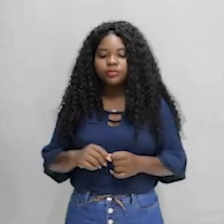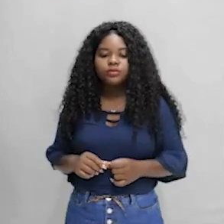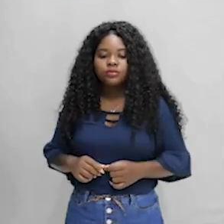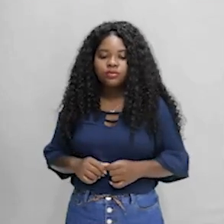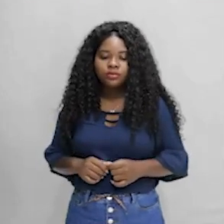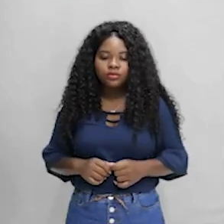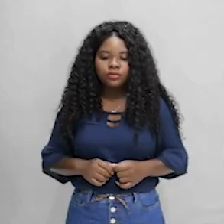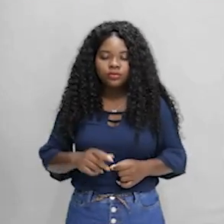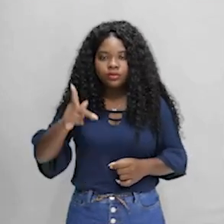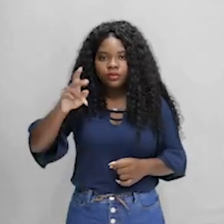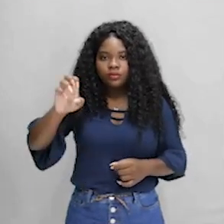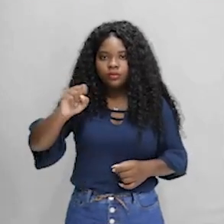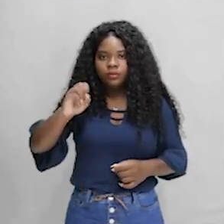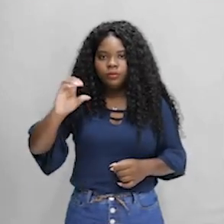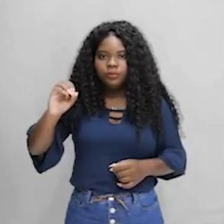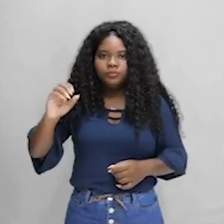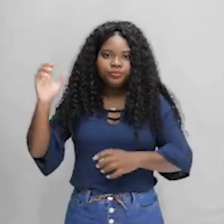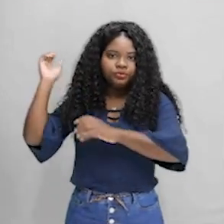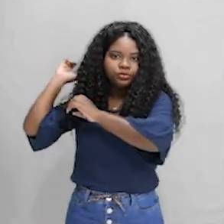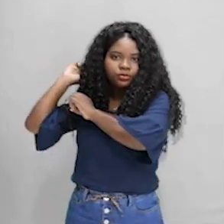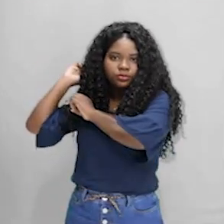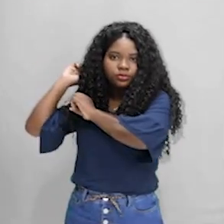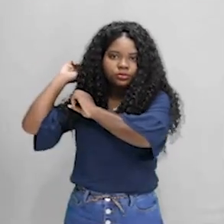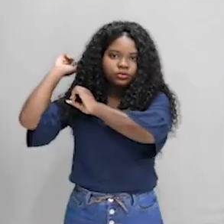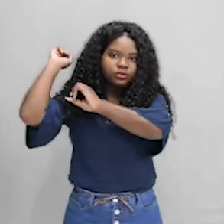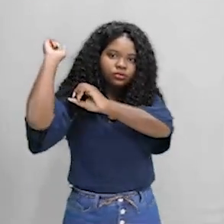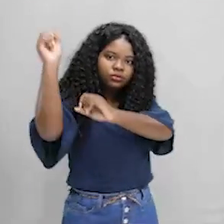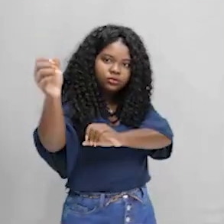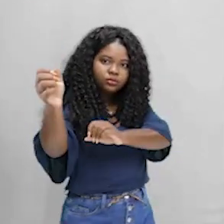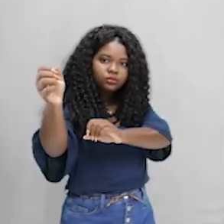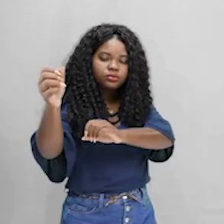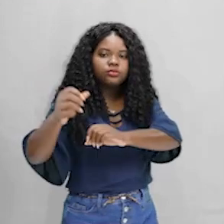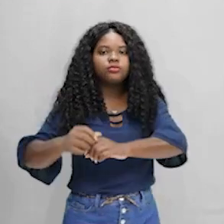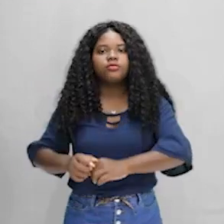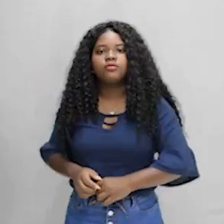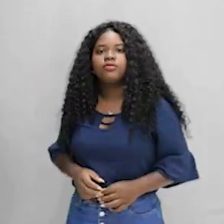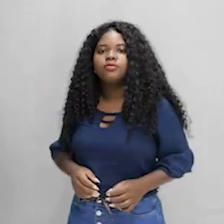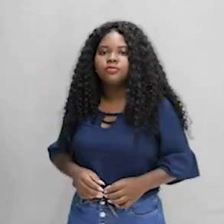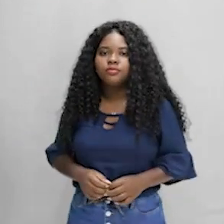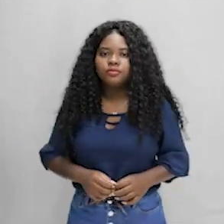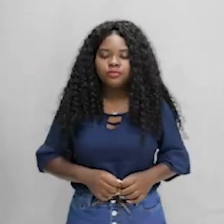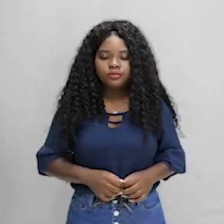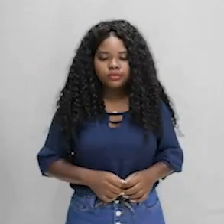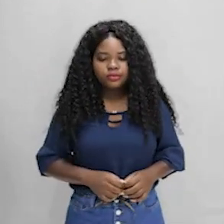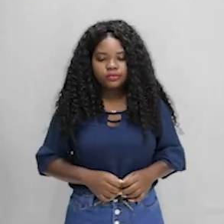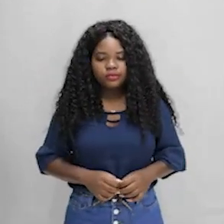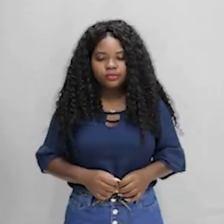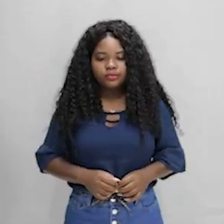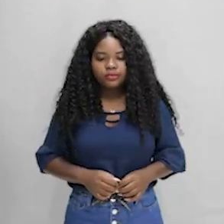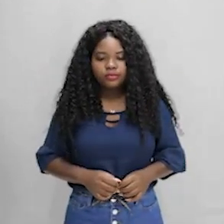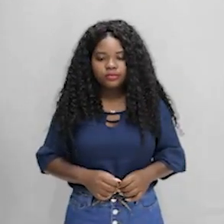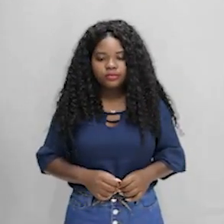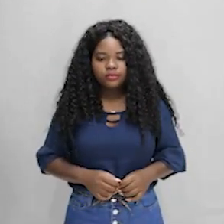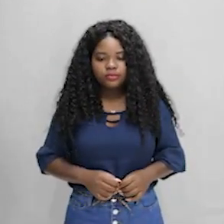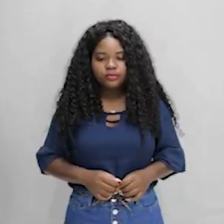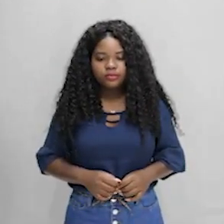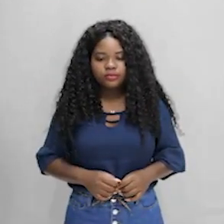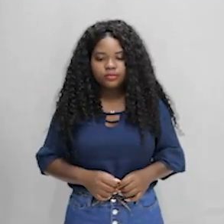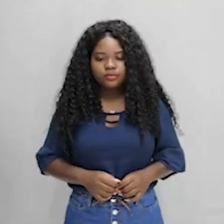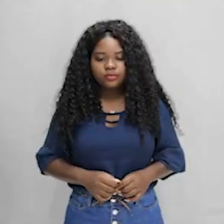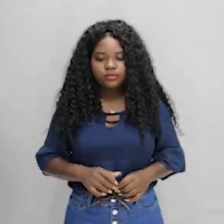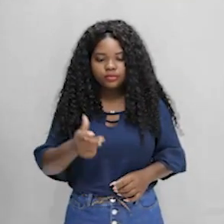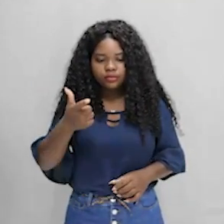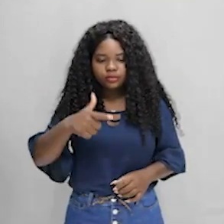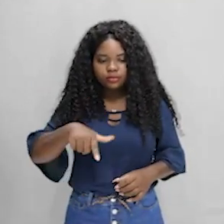aqui do arremesso de peso, que ficou em 4º lugar, mas que prometeu que na próxima Olimpíada ele vai conseguir aí um resultado